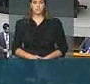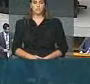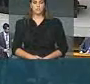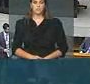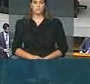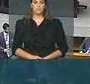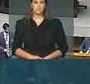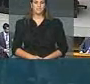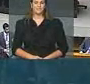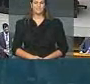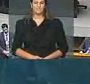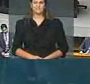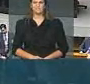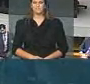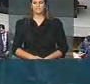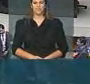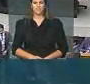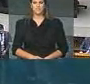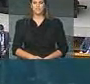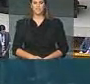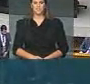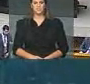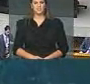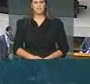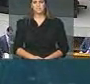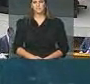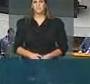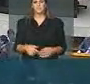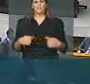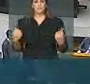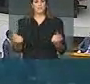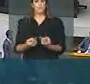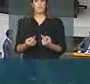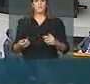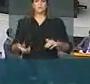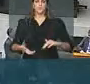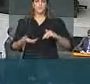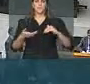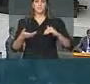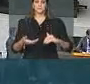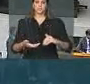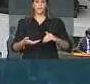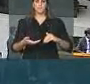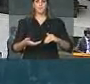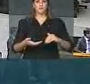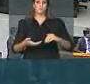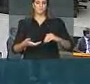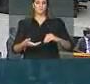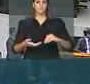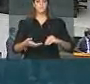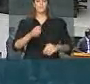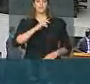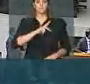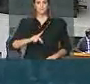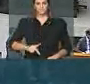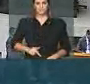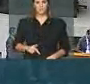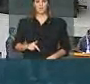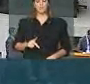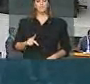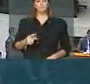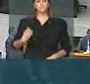Você está acompanhando a sessão do Congresso Nacional, neste momento, o presidente da mesa,